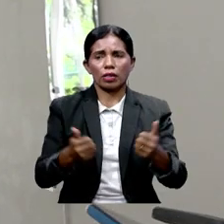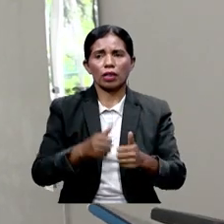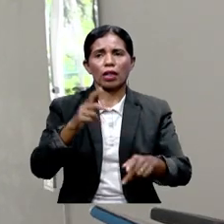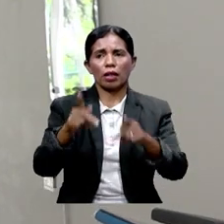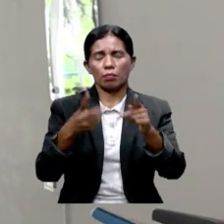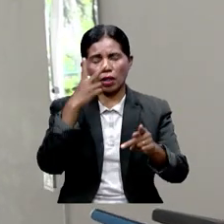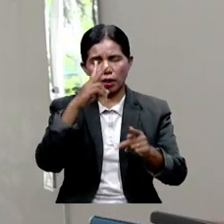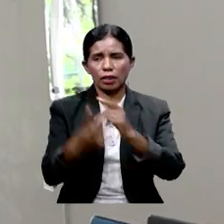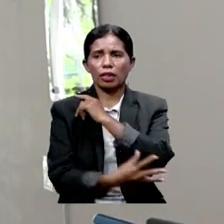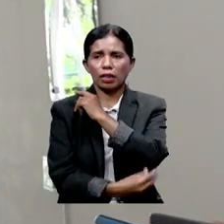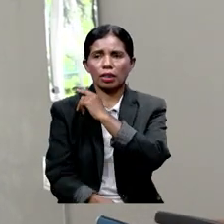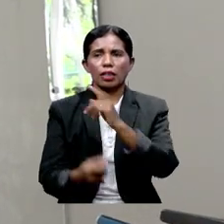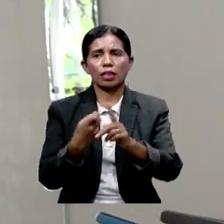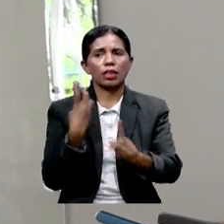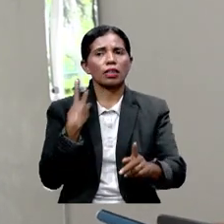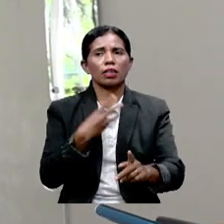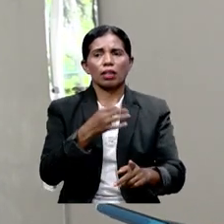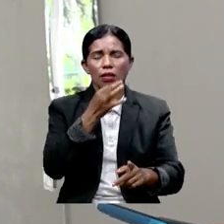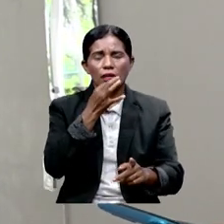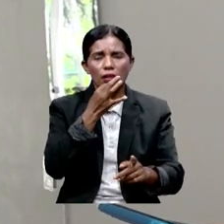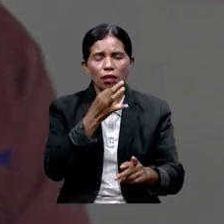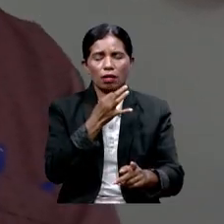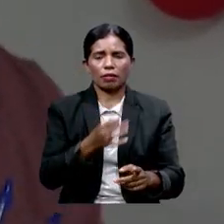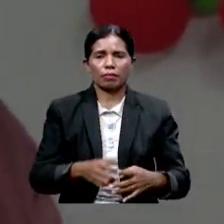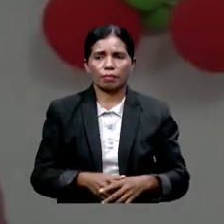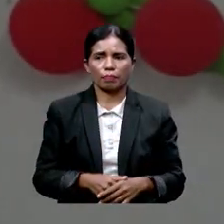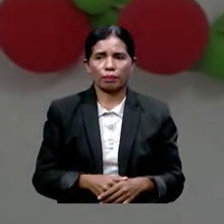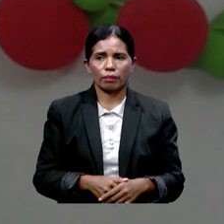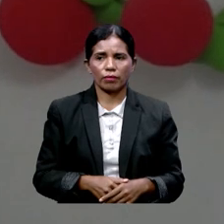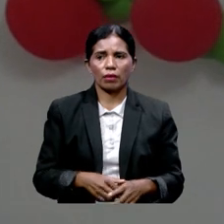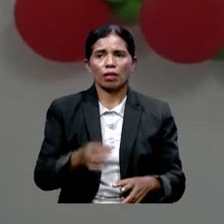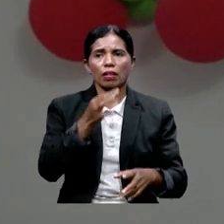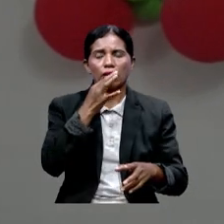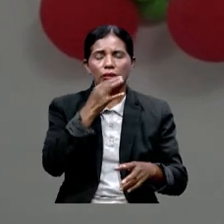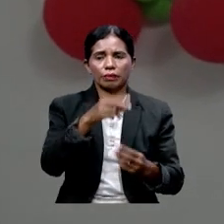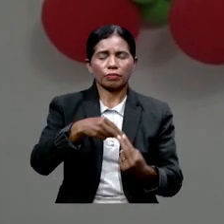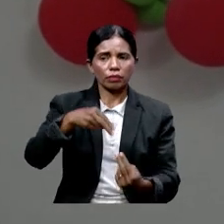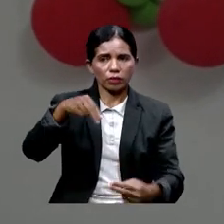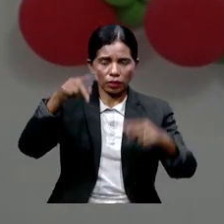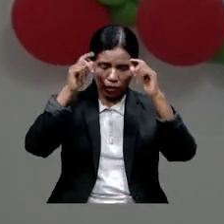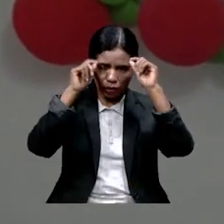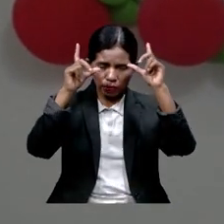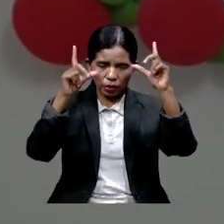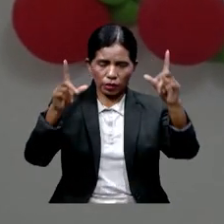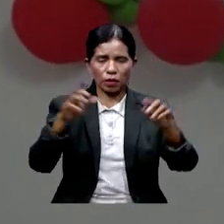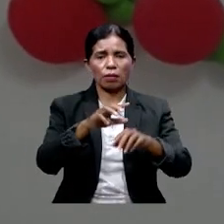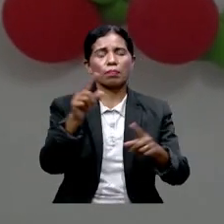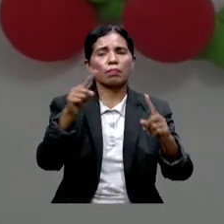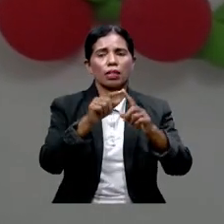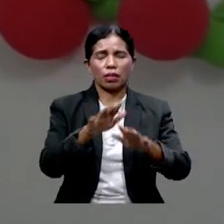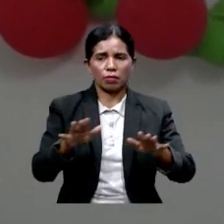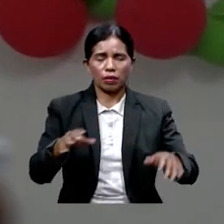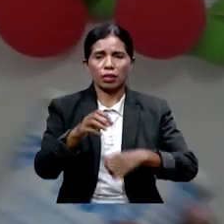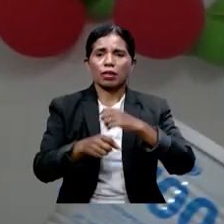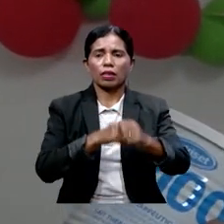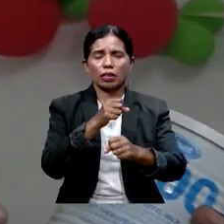tene kiak ne mai husi tene haha, mai hus karbohidra tembe kita haha. Peskija aihan no nutrisaun Timor Leste nian balabari. Ia tinang riroro